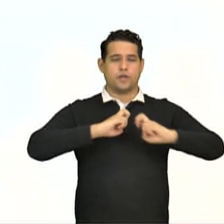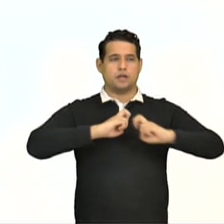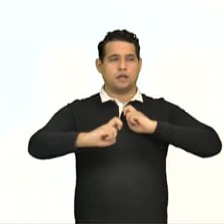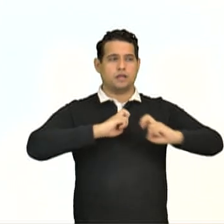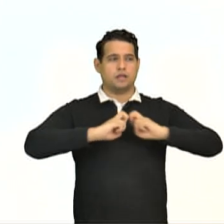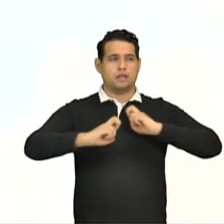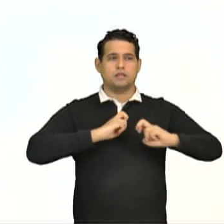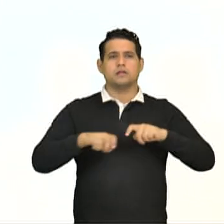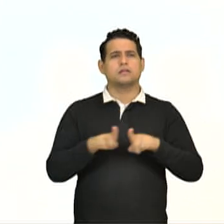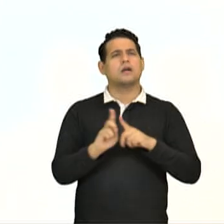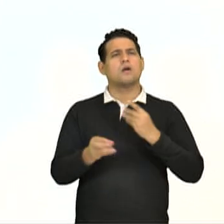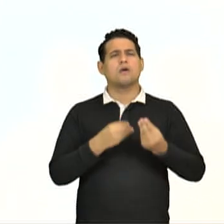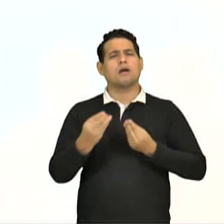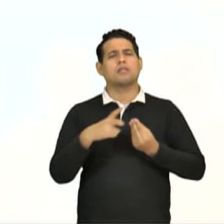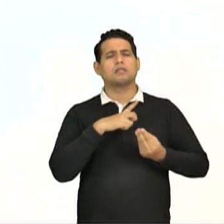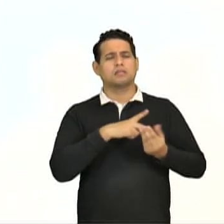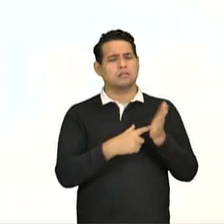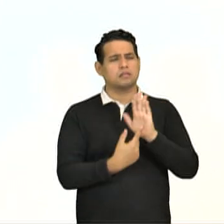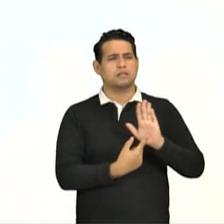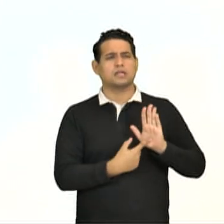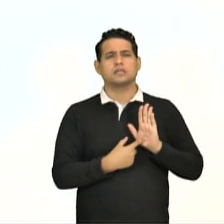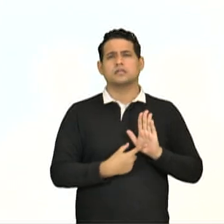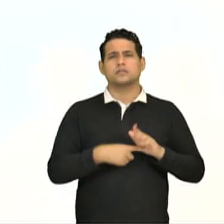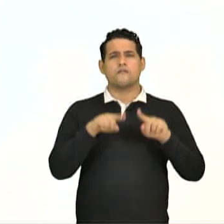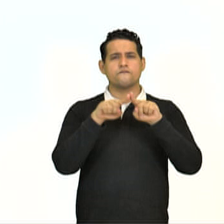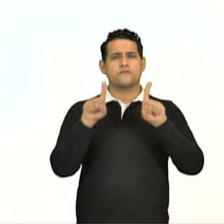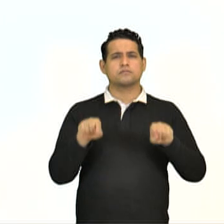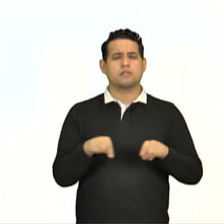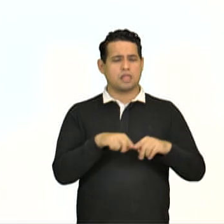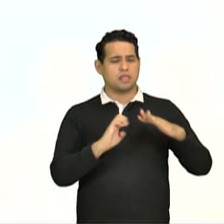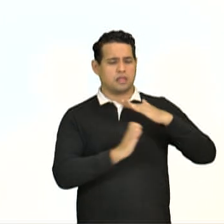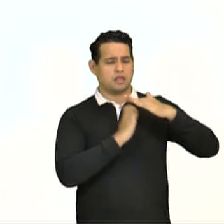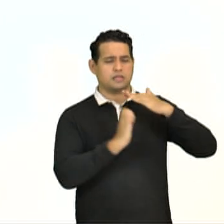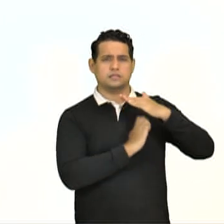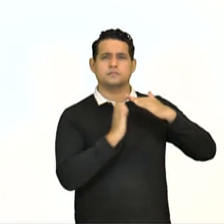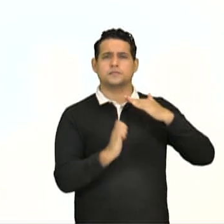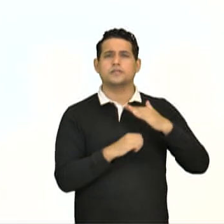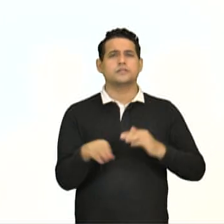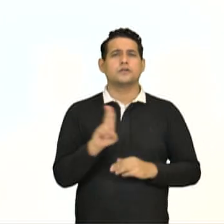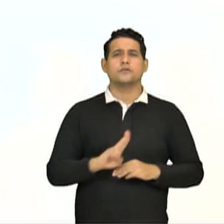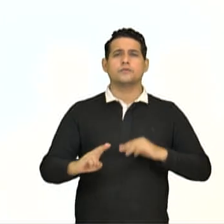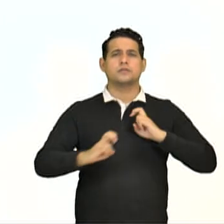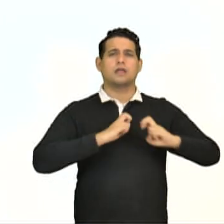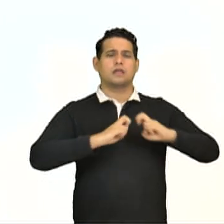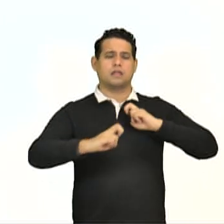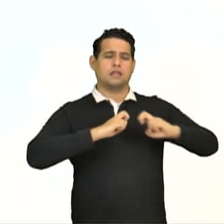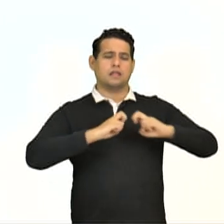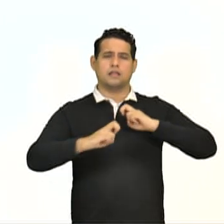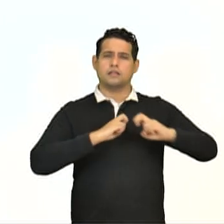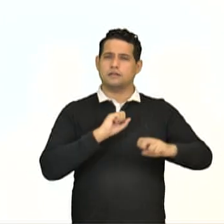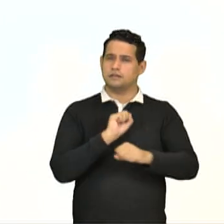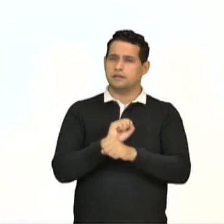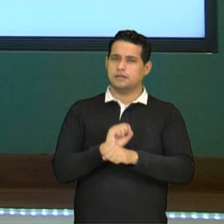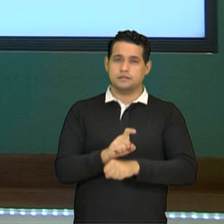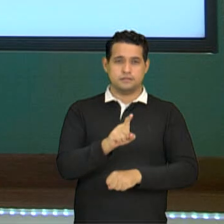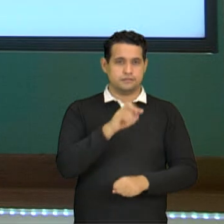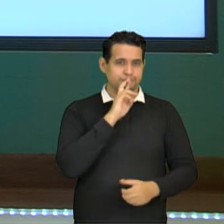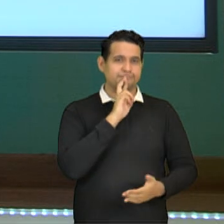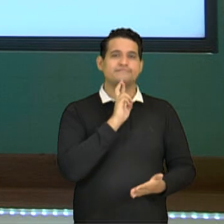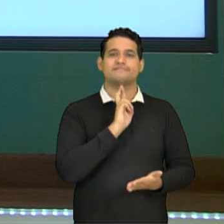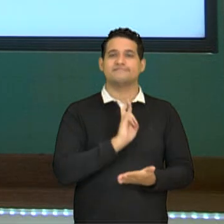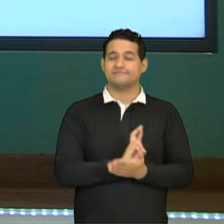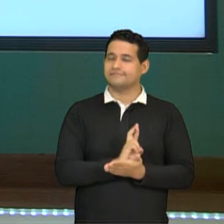Que fração dos funcionários dessa empresa usa o metrô? Então, vou dar um tempinho